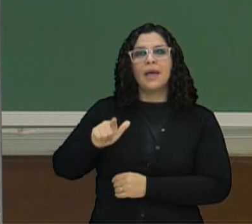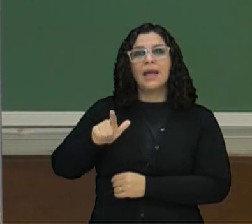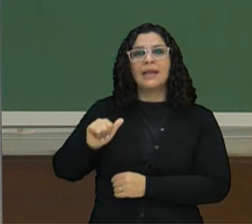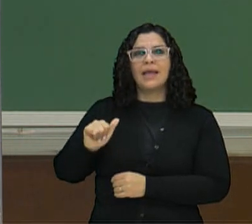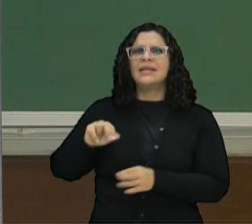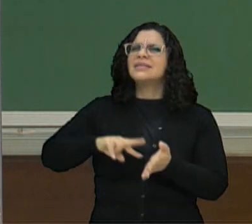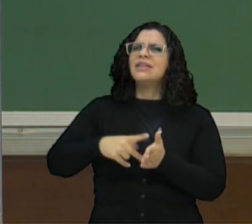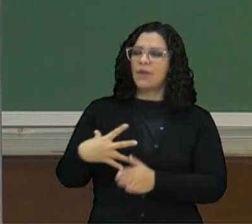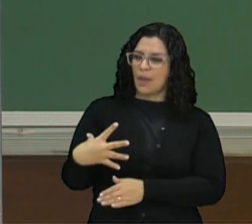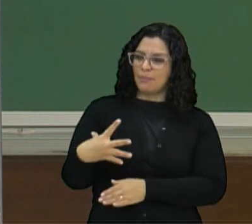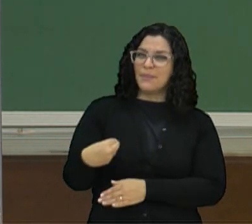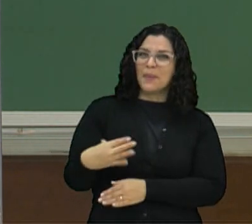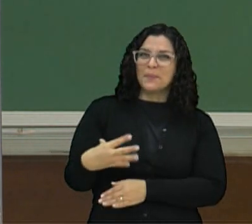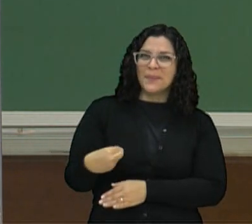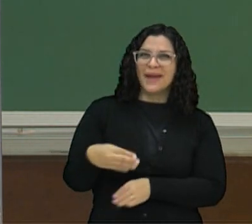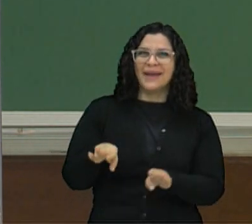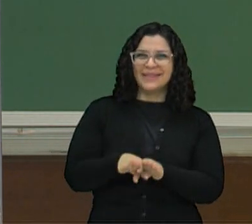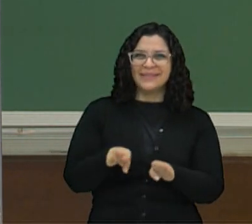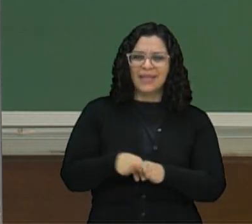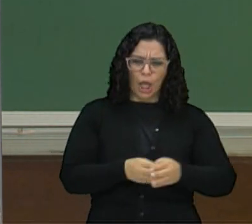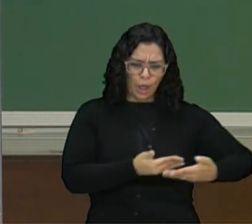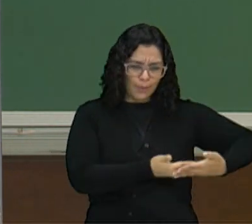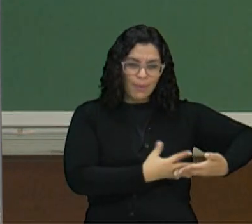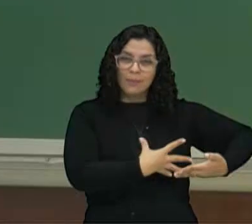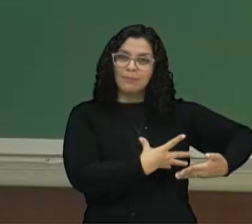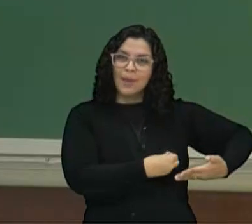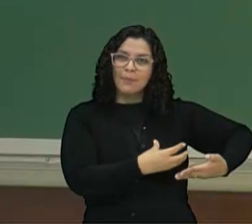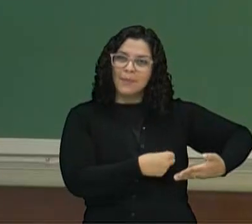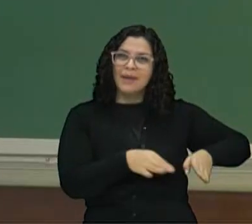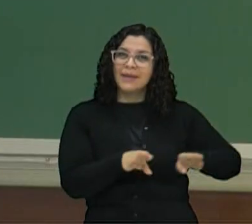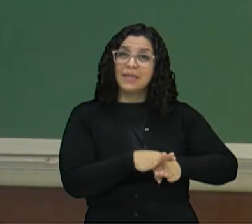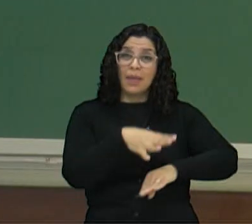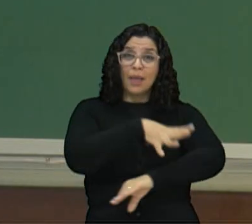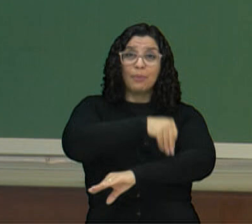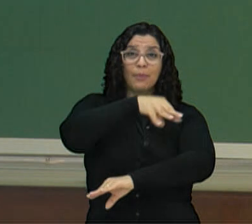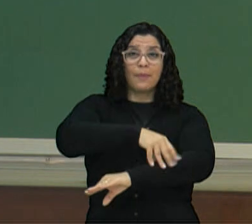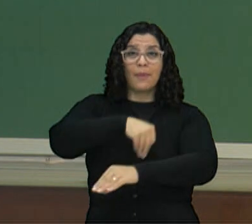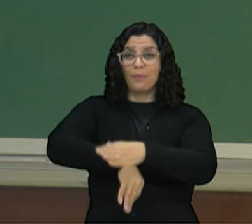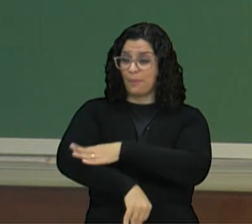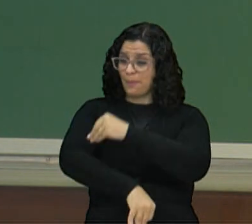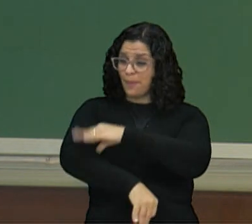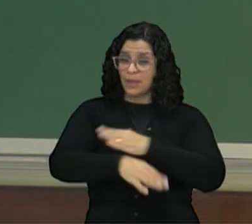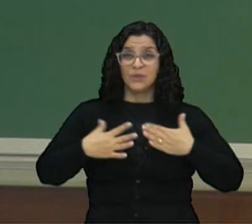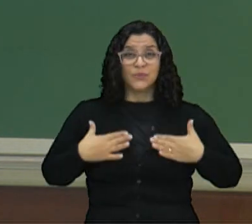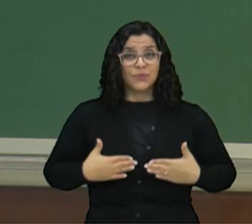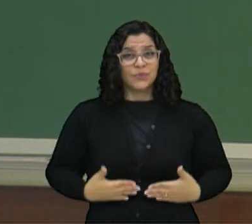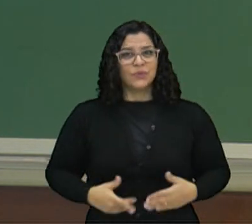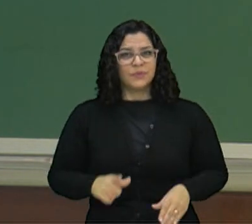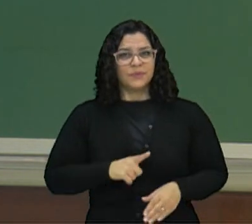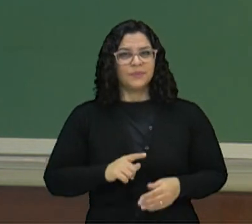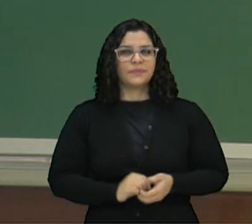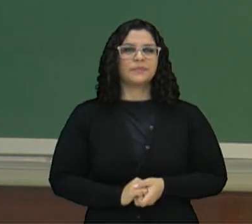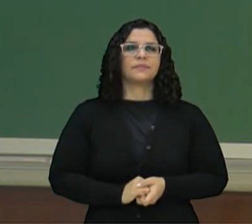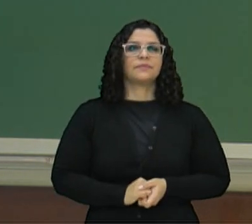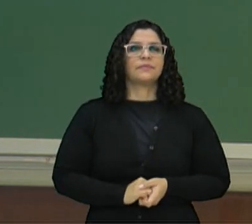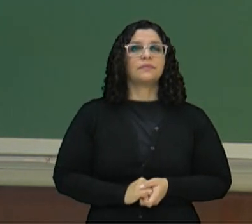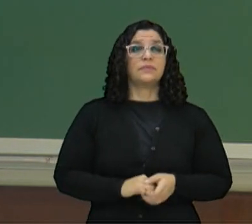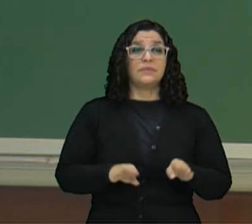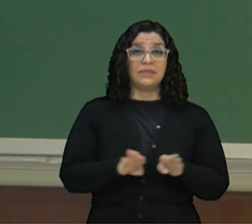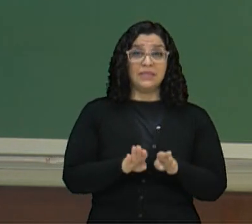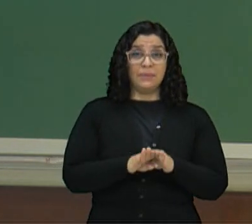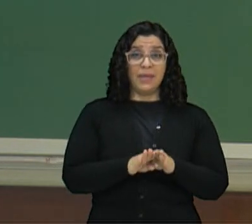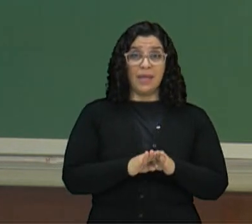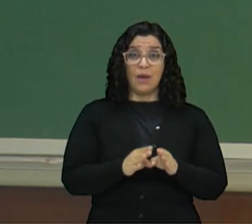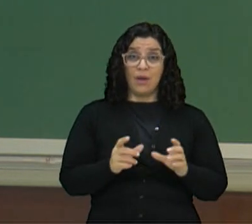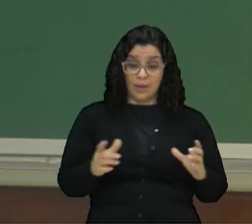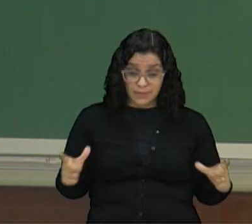glândulas mamárias, dão de mamar para os seus filhotes e que possuem pelos ao redor do corpo. Dentro da classe